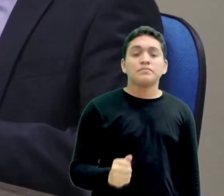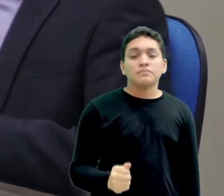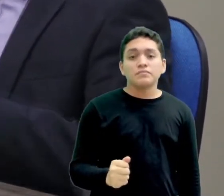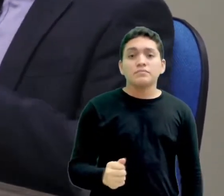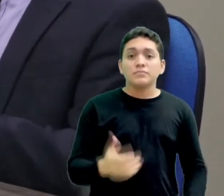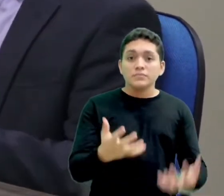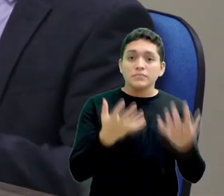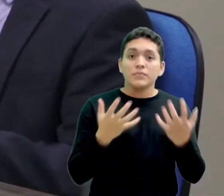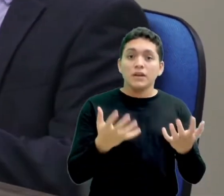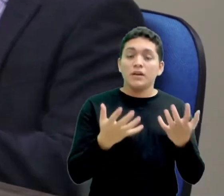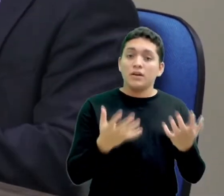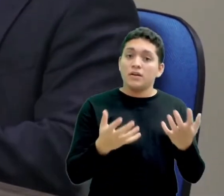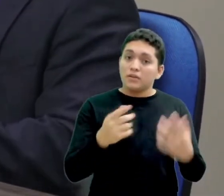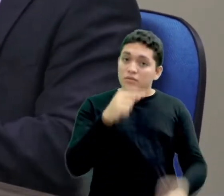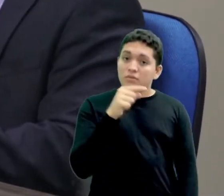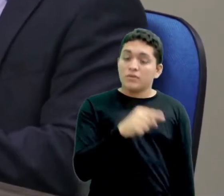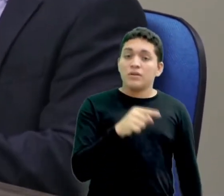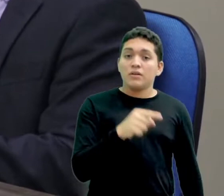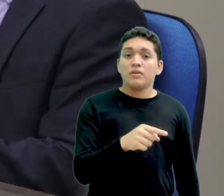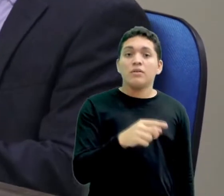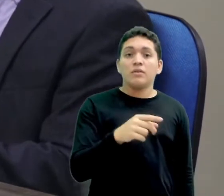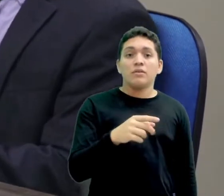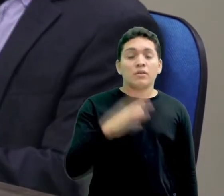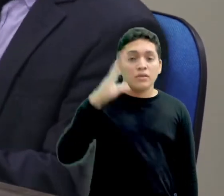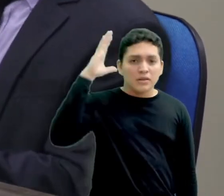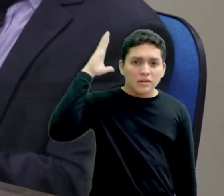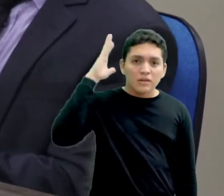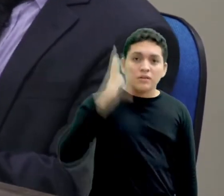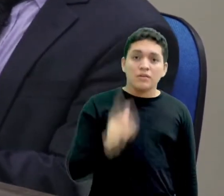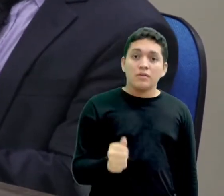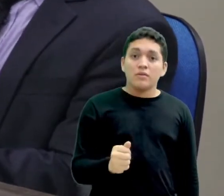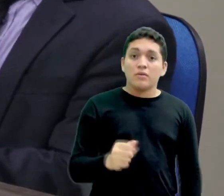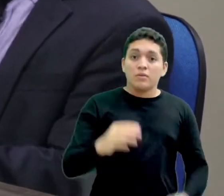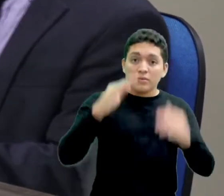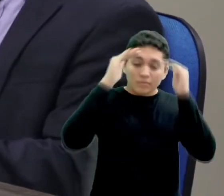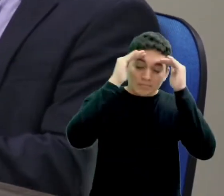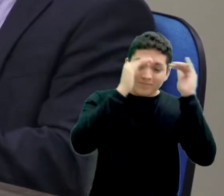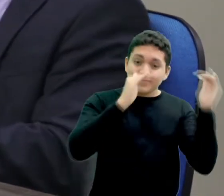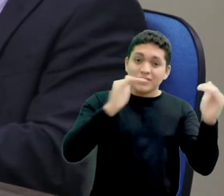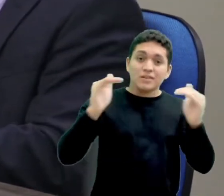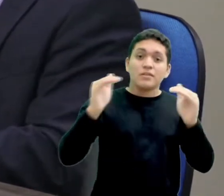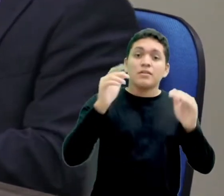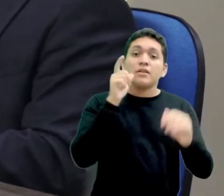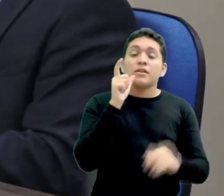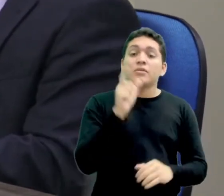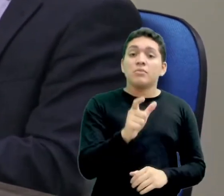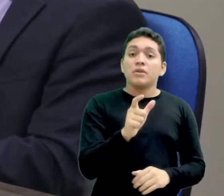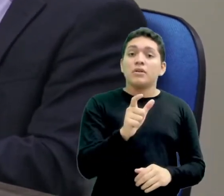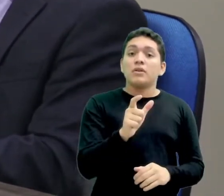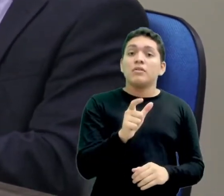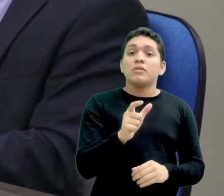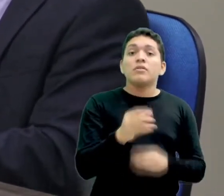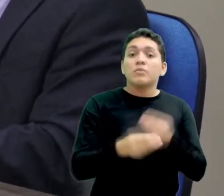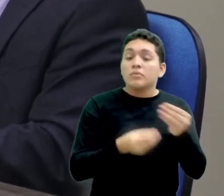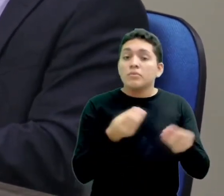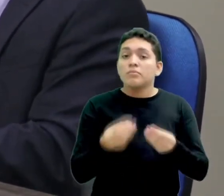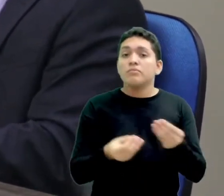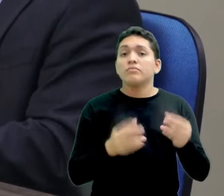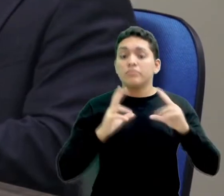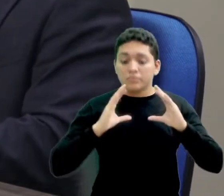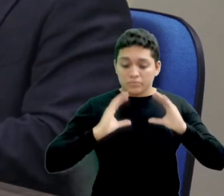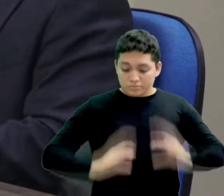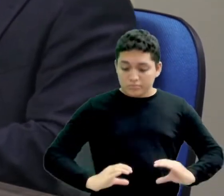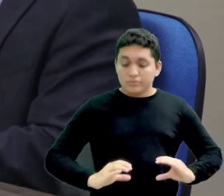querendo que ele seja, é um Caim no qual ele, obedecendo às palavras do nosso Senhor, como que ele seria? Ele apenas não que ele